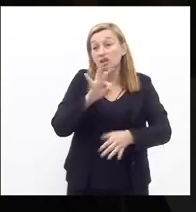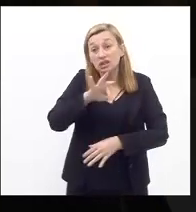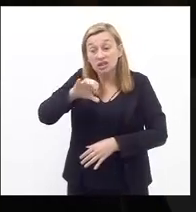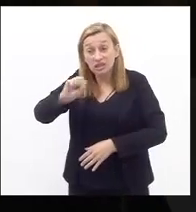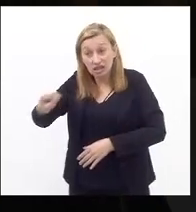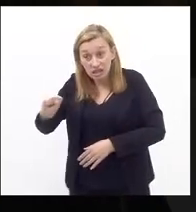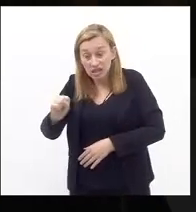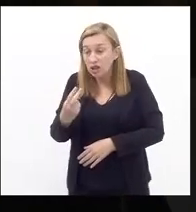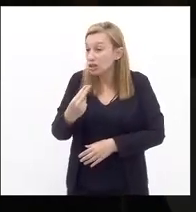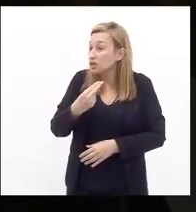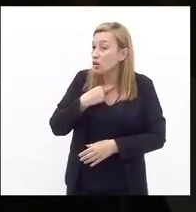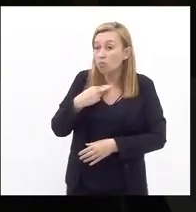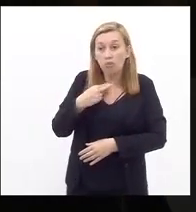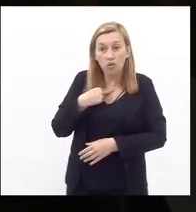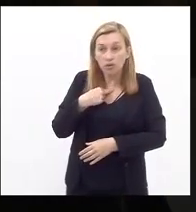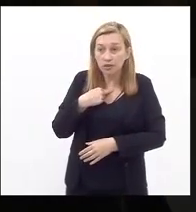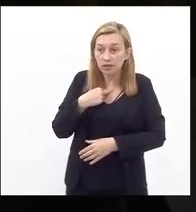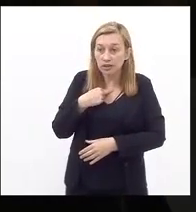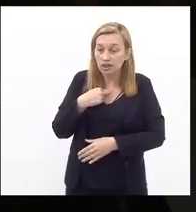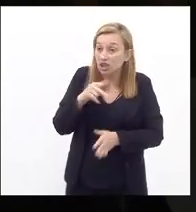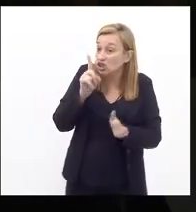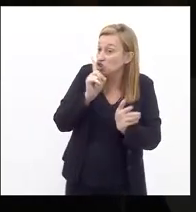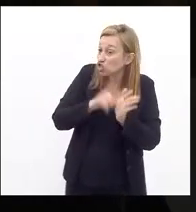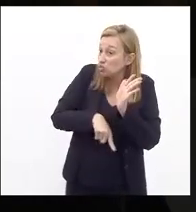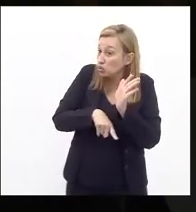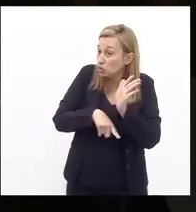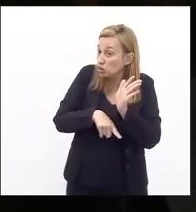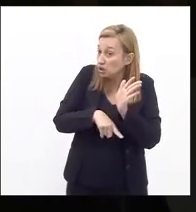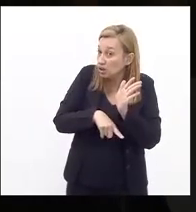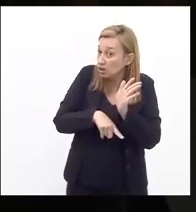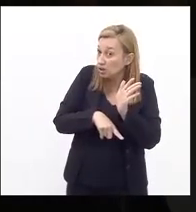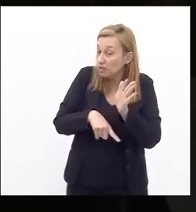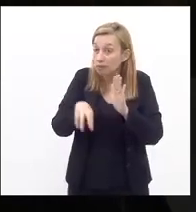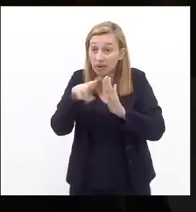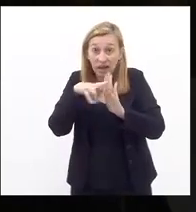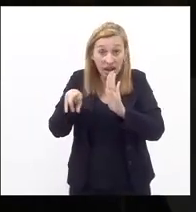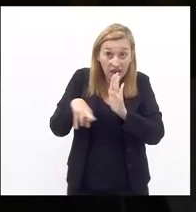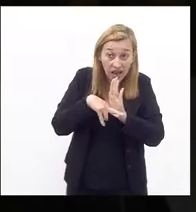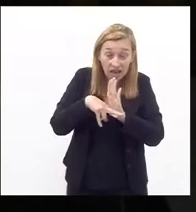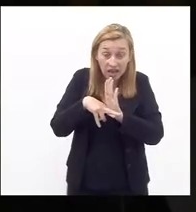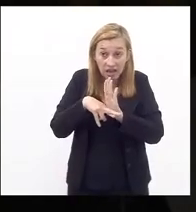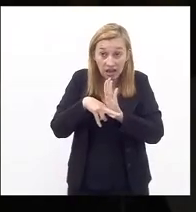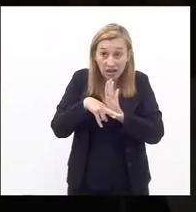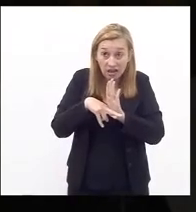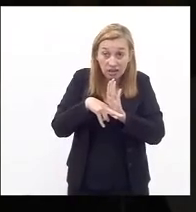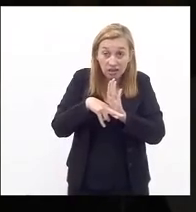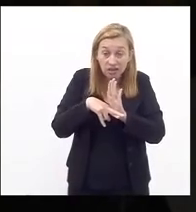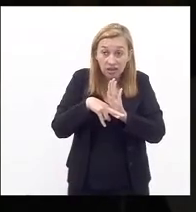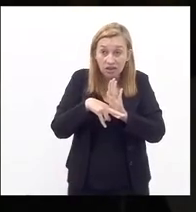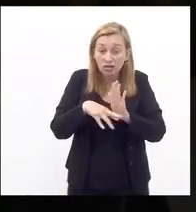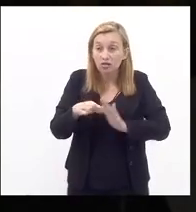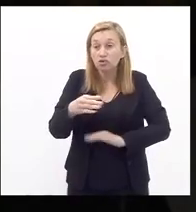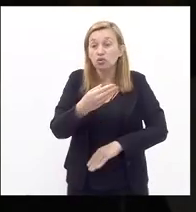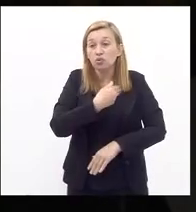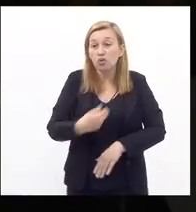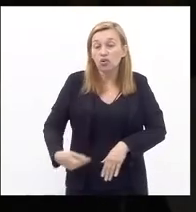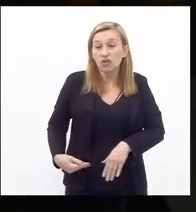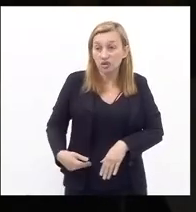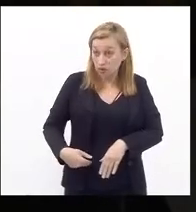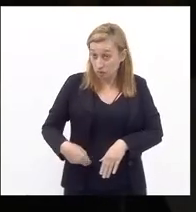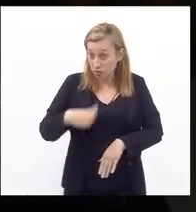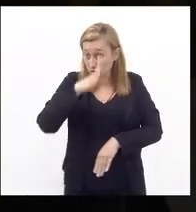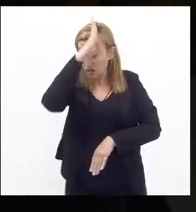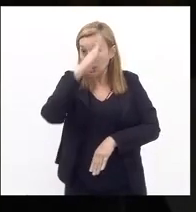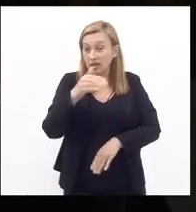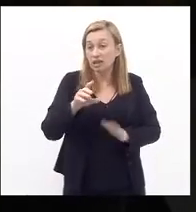não pode ser rebaixada pela regra imposta no governo bolsonaro na emenda condicionar